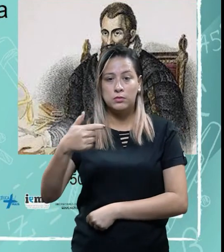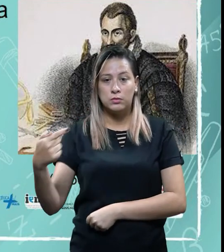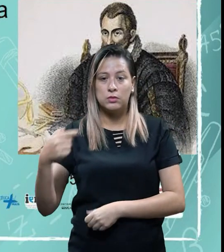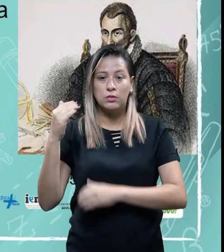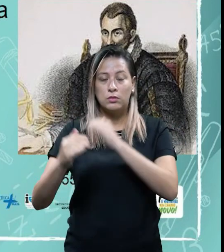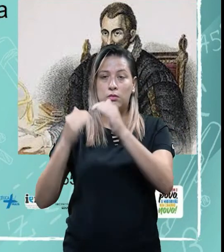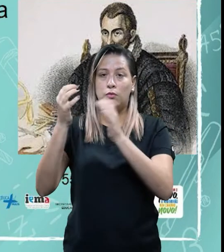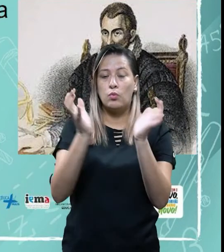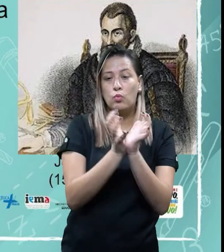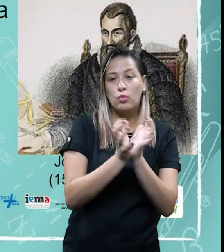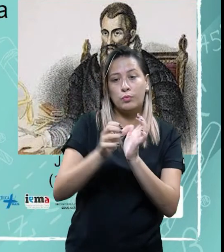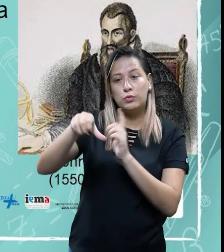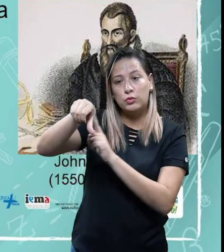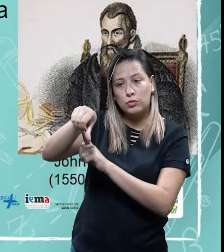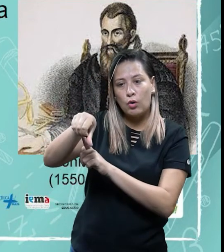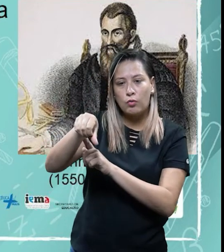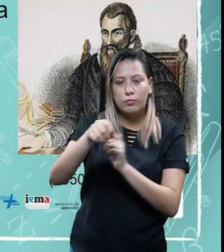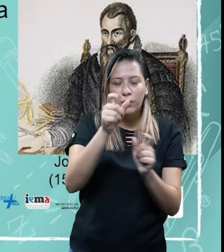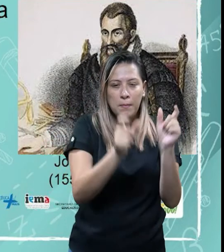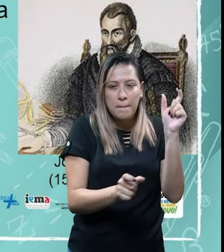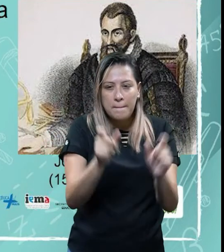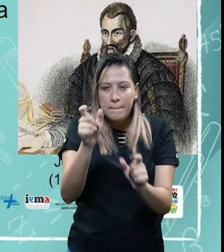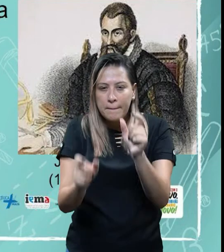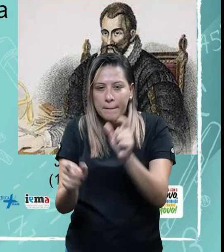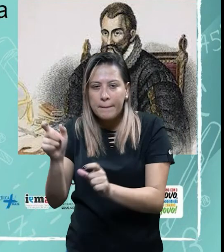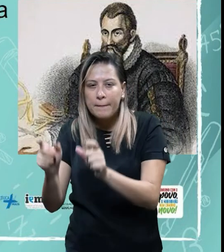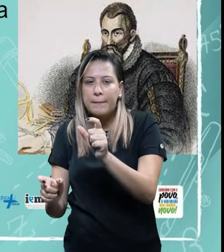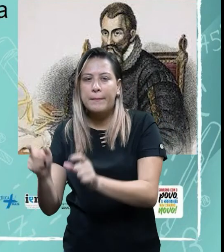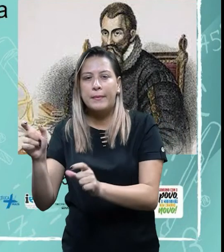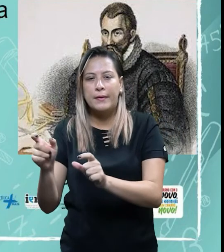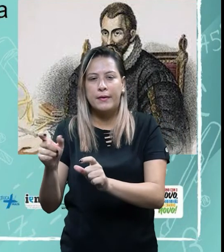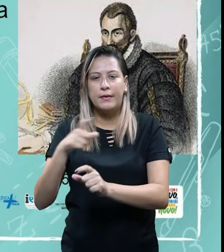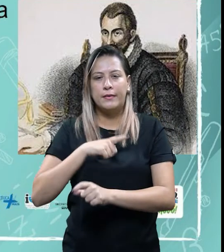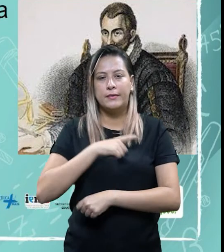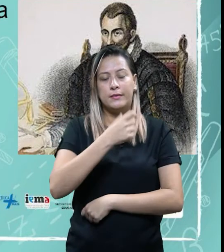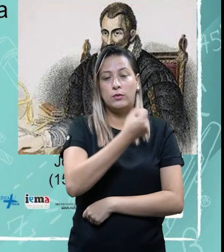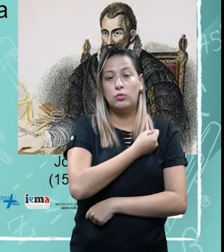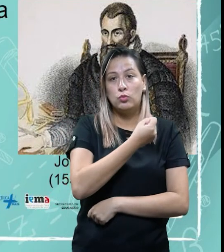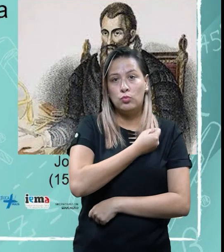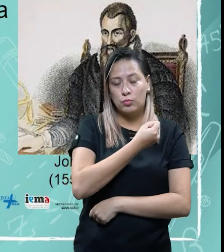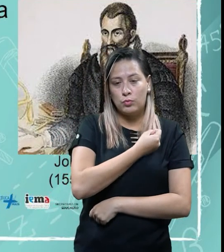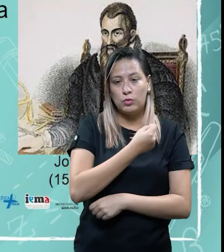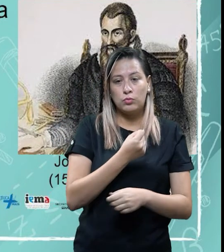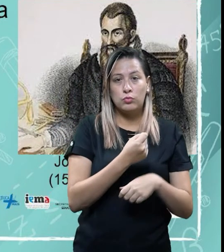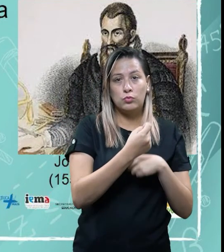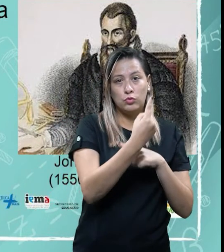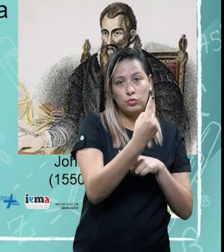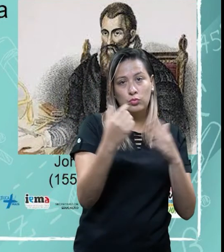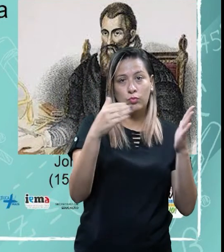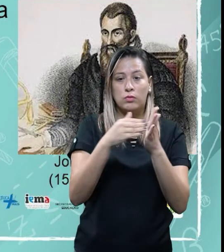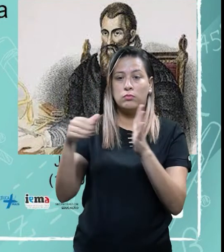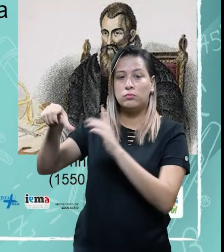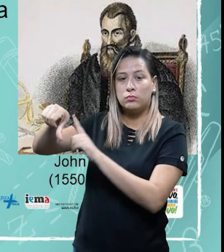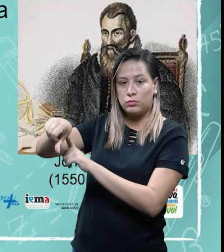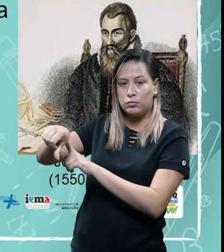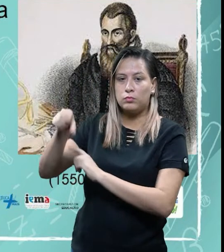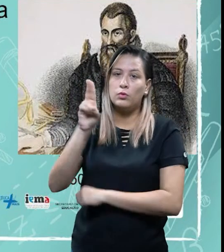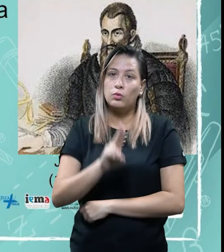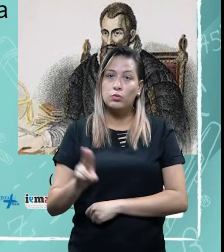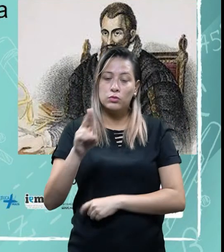números, uma para cada dígito de 1 a 9. Para efetuar cálculos de multiplicação